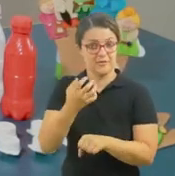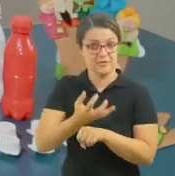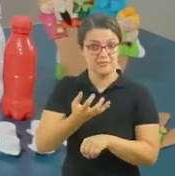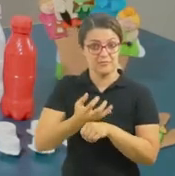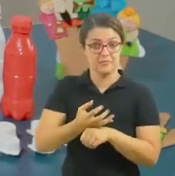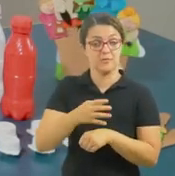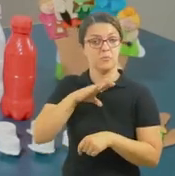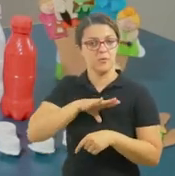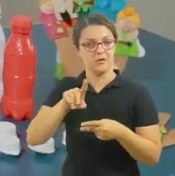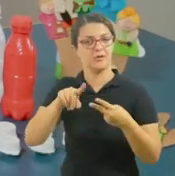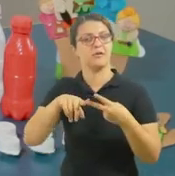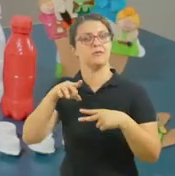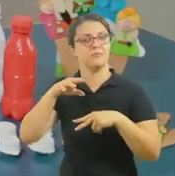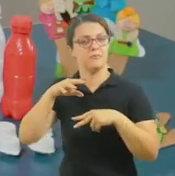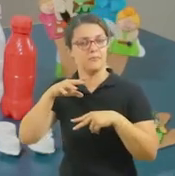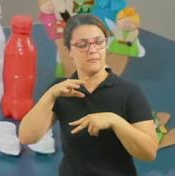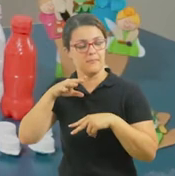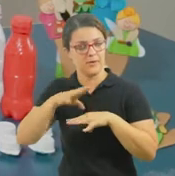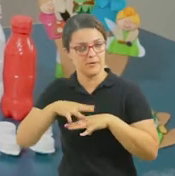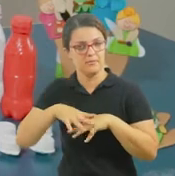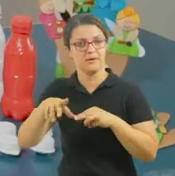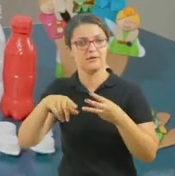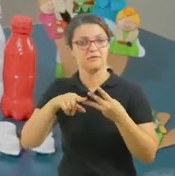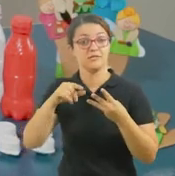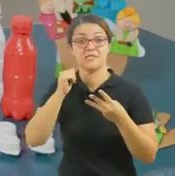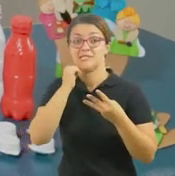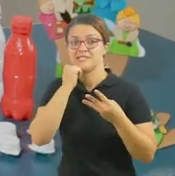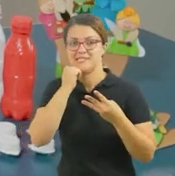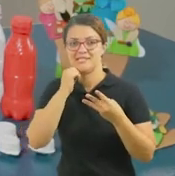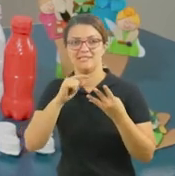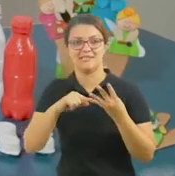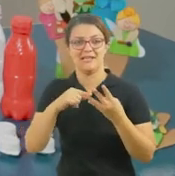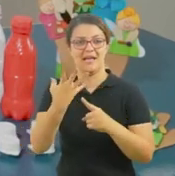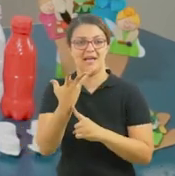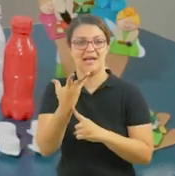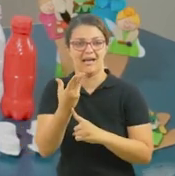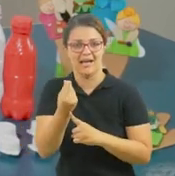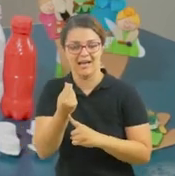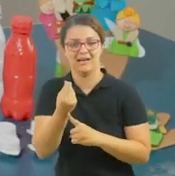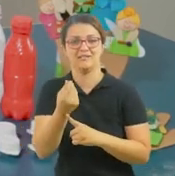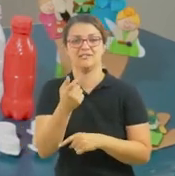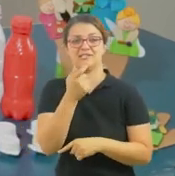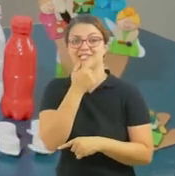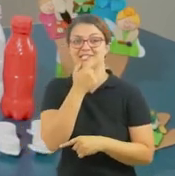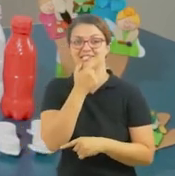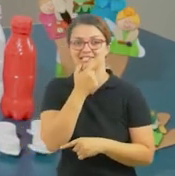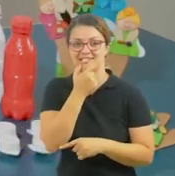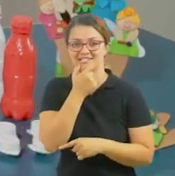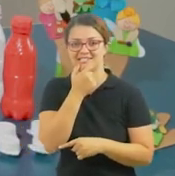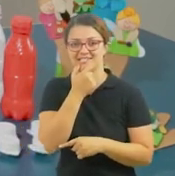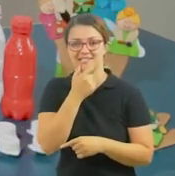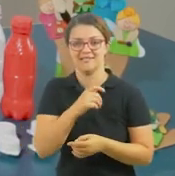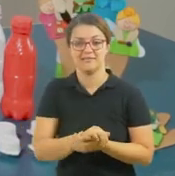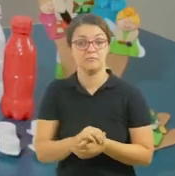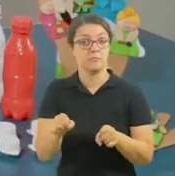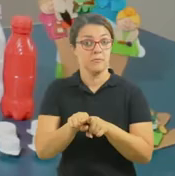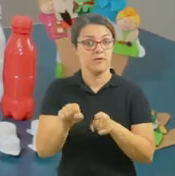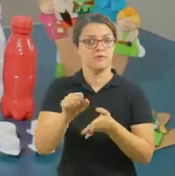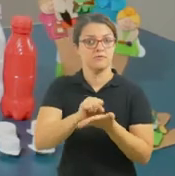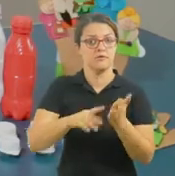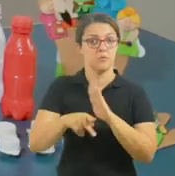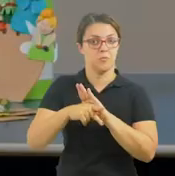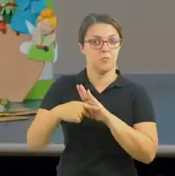Língua Portuguesa, Matemática, Ciências, Arte e Inglês. E também atividades para os estudantes com deficiência.